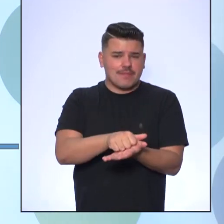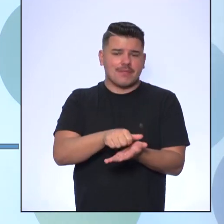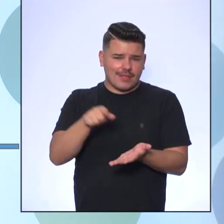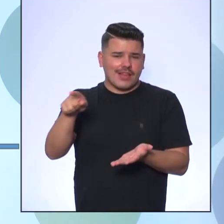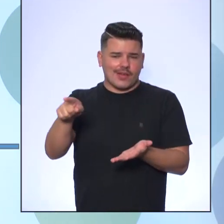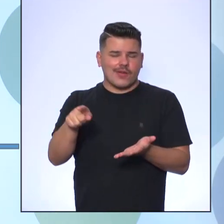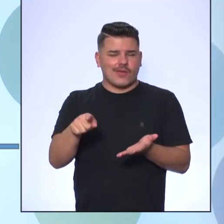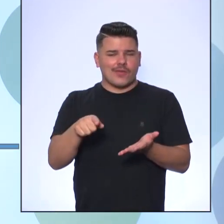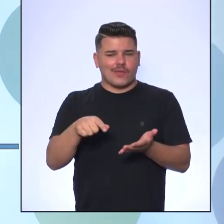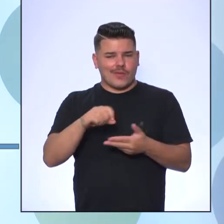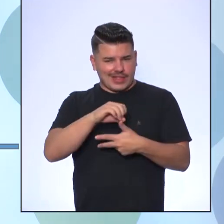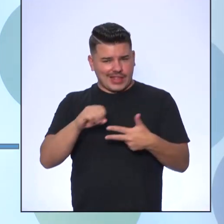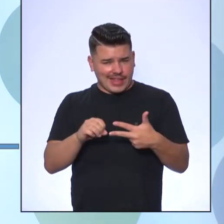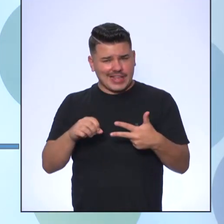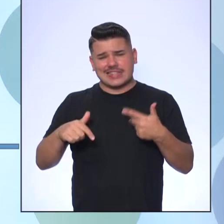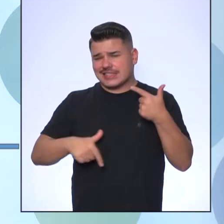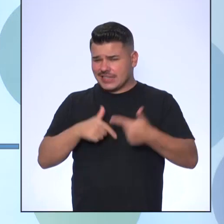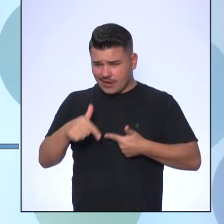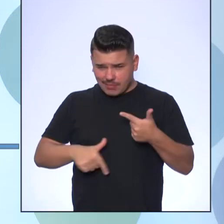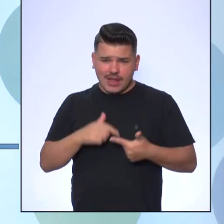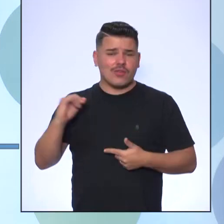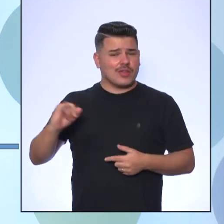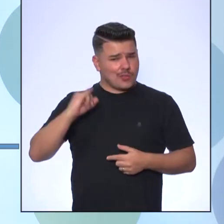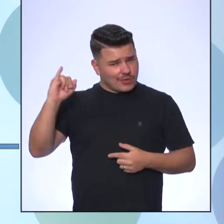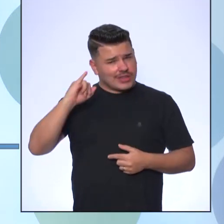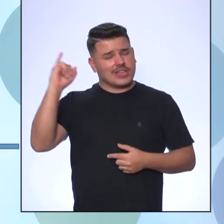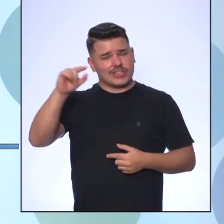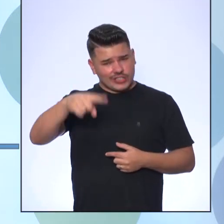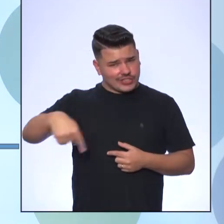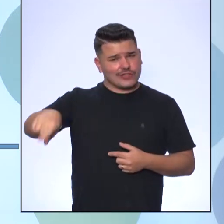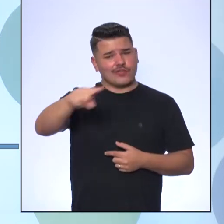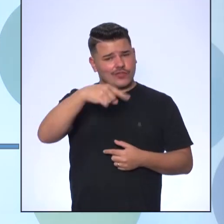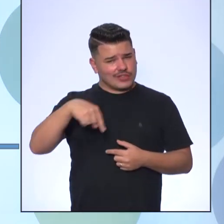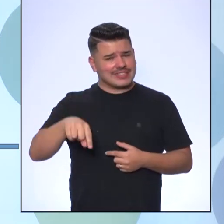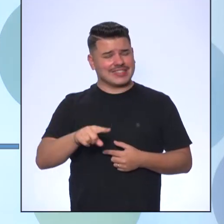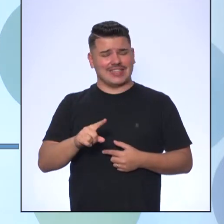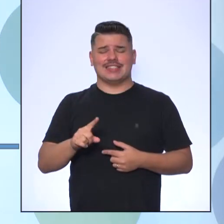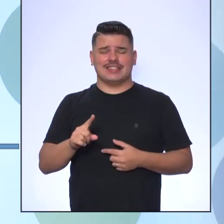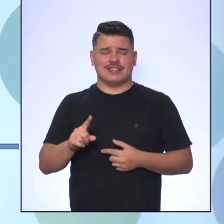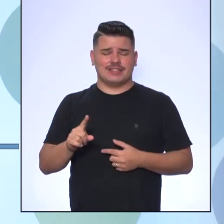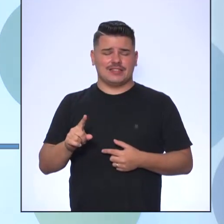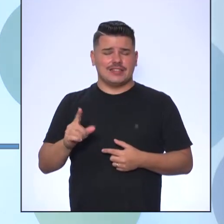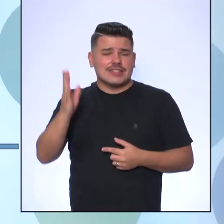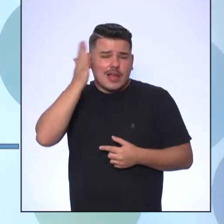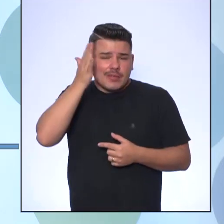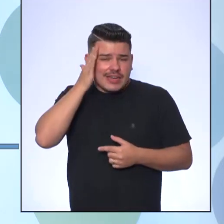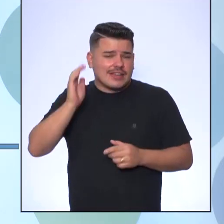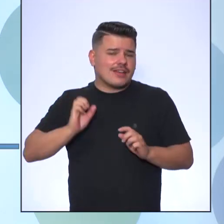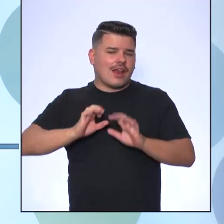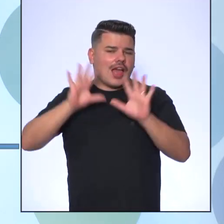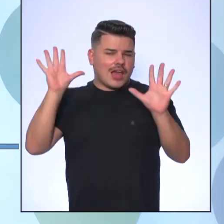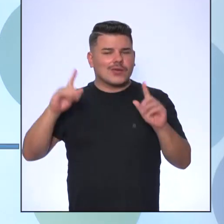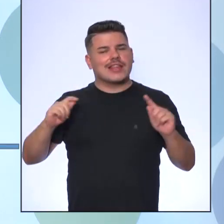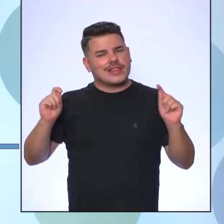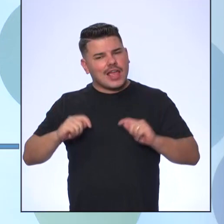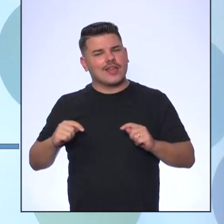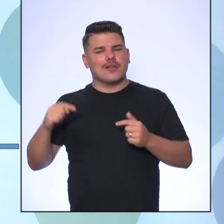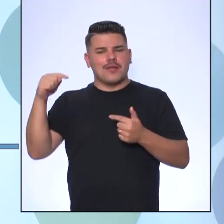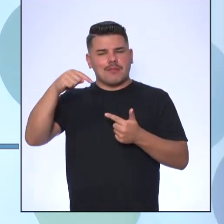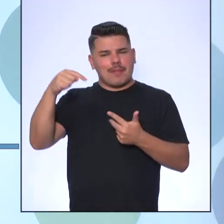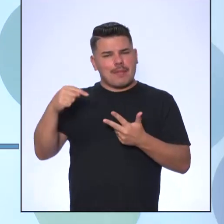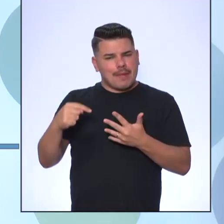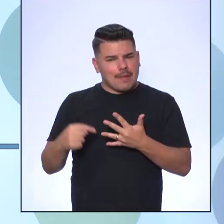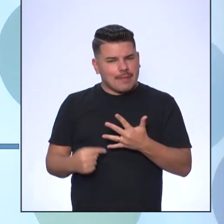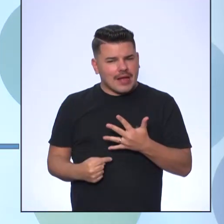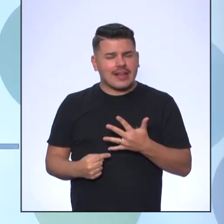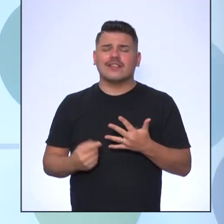trabalho realmente muito importante, buscando realmente esclarecer para os alunos as possibilidades, né, para que serve